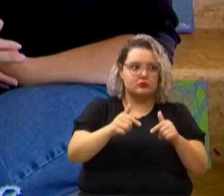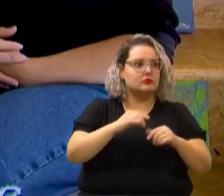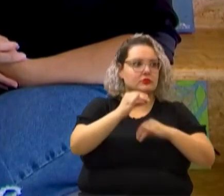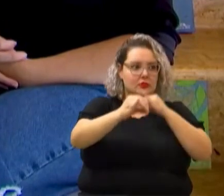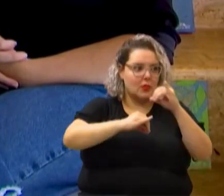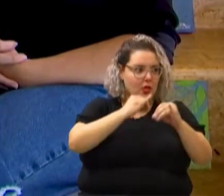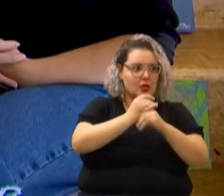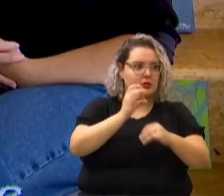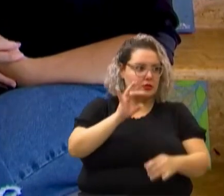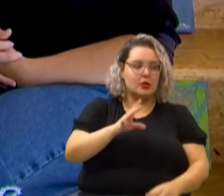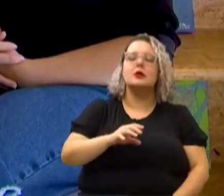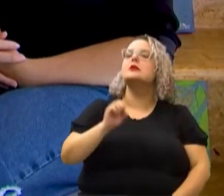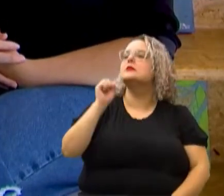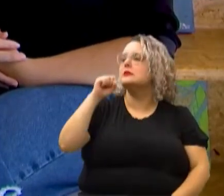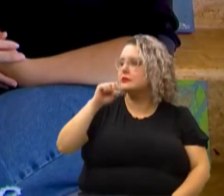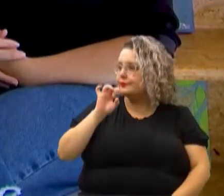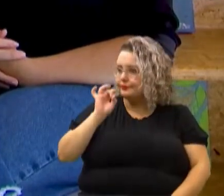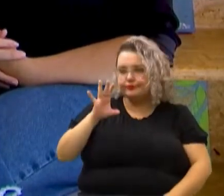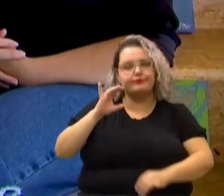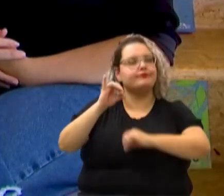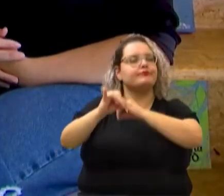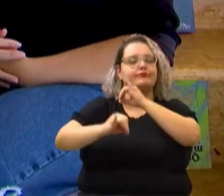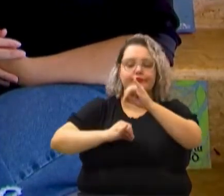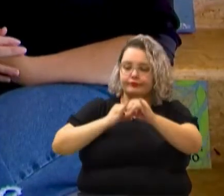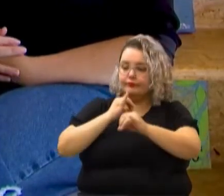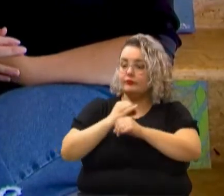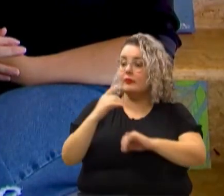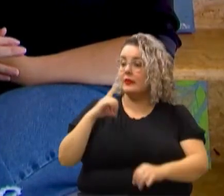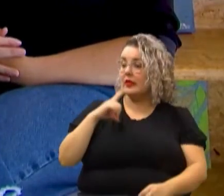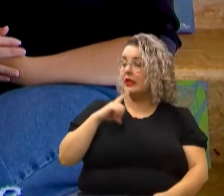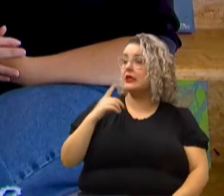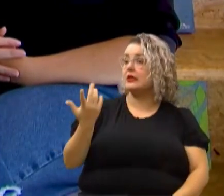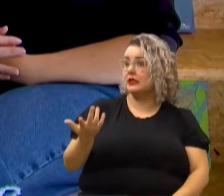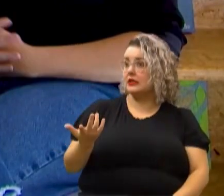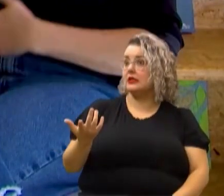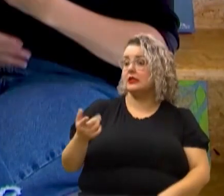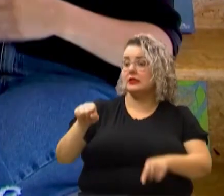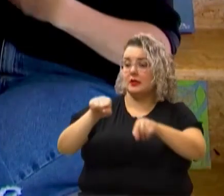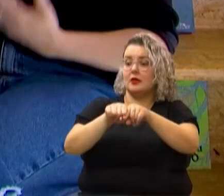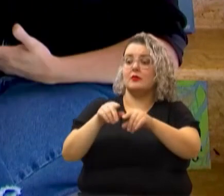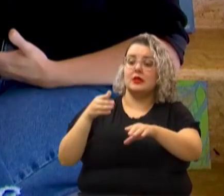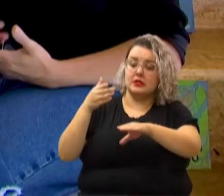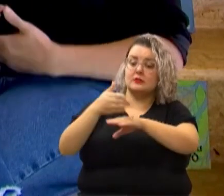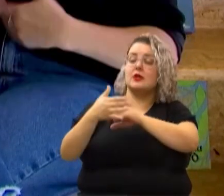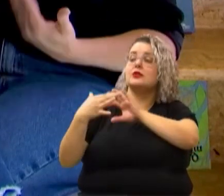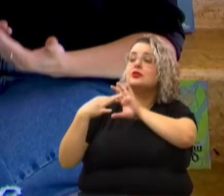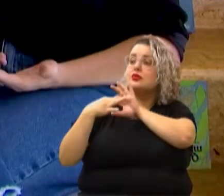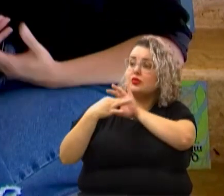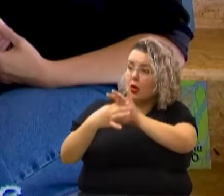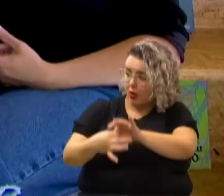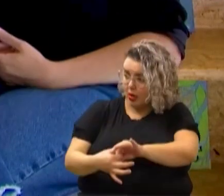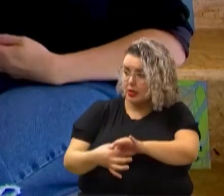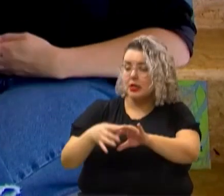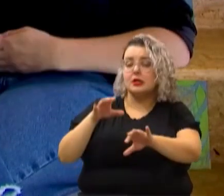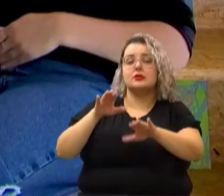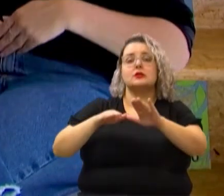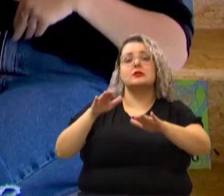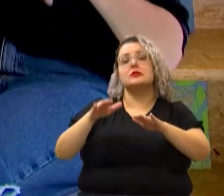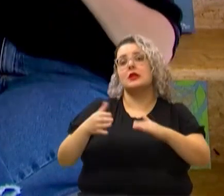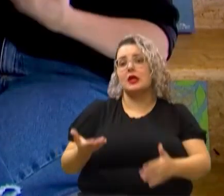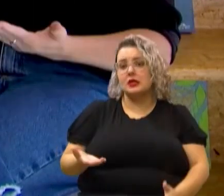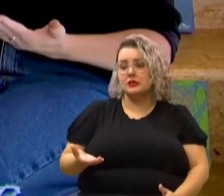a pesquisa eles buscam na internet sim e tem faz parte desse contexto Muitas vezes